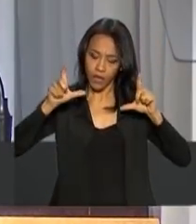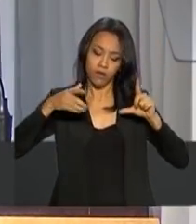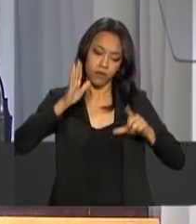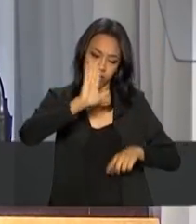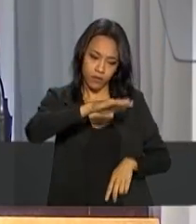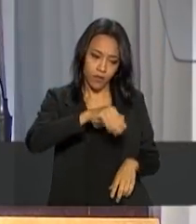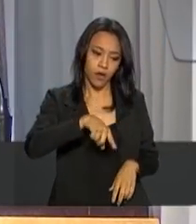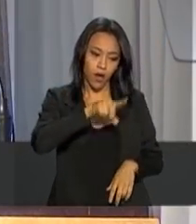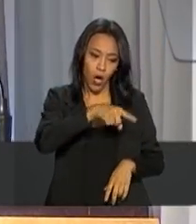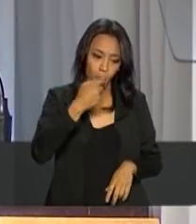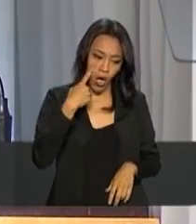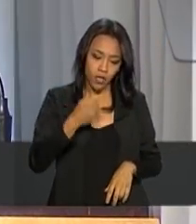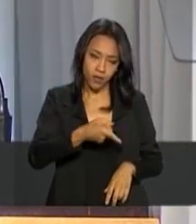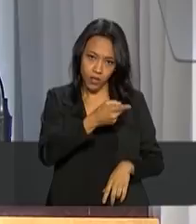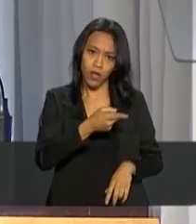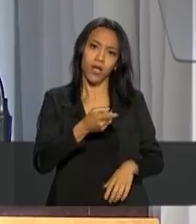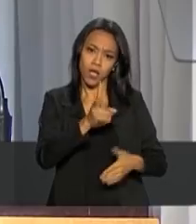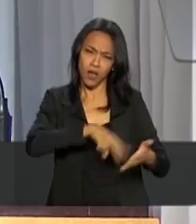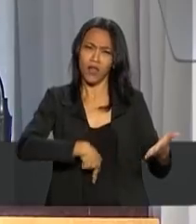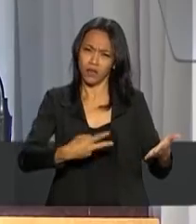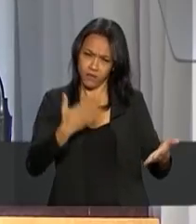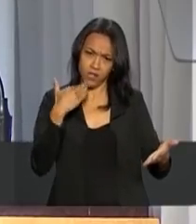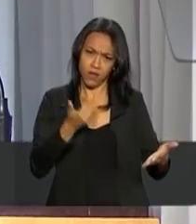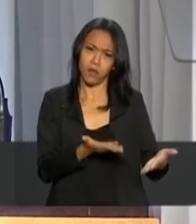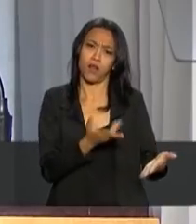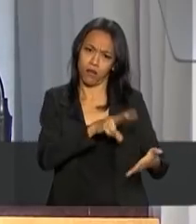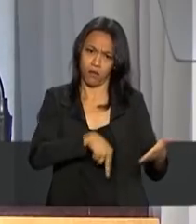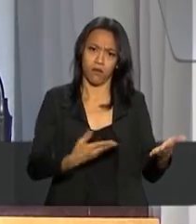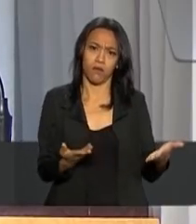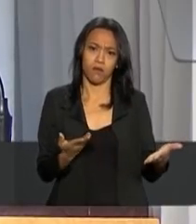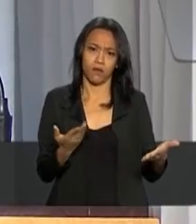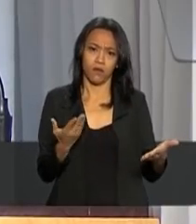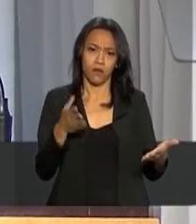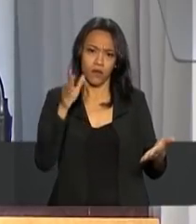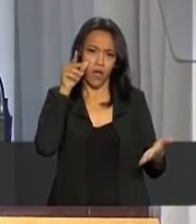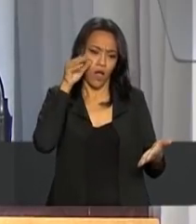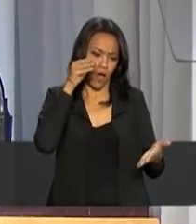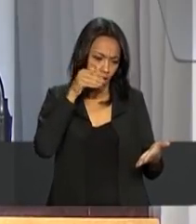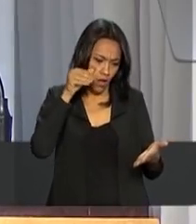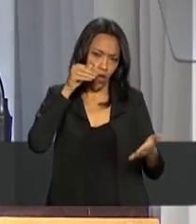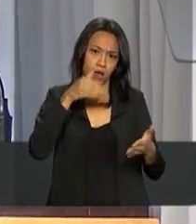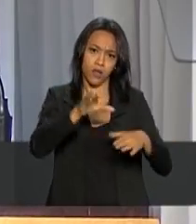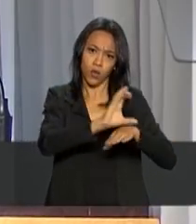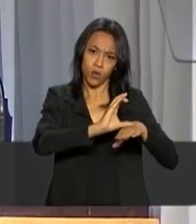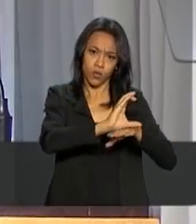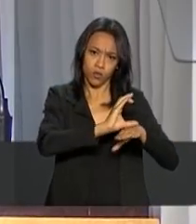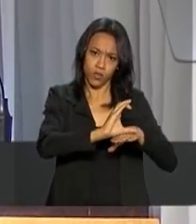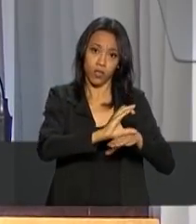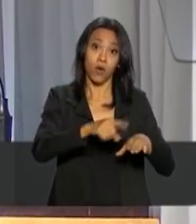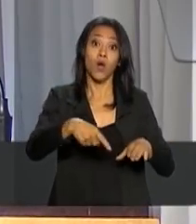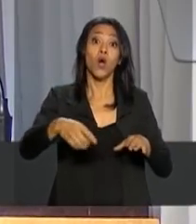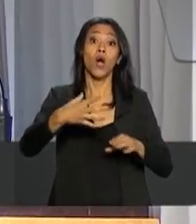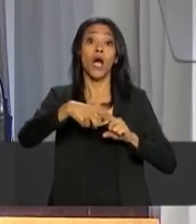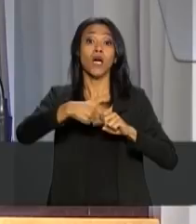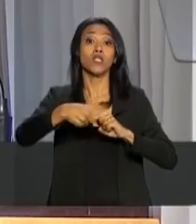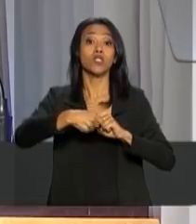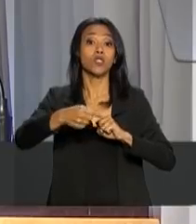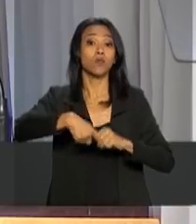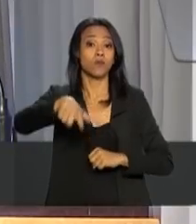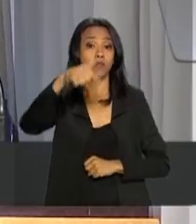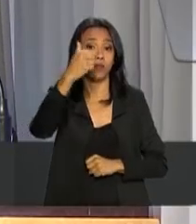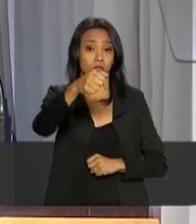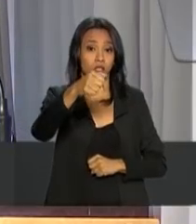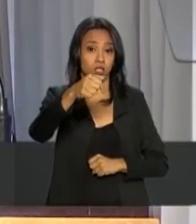pouco o texto da Constituição Federal, você sabe ler, não é? E até para você não ter trabalho, já vou lhe indicando o artigo 7º da Constituição